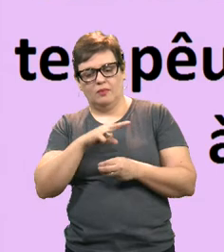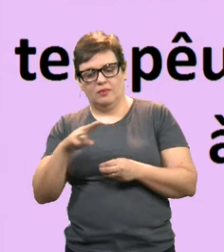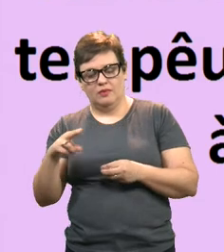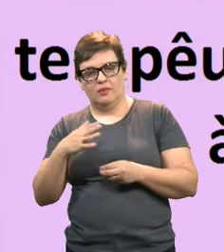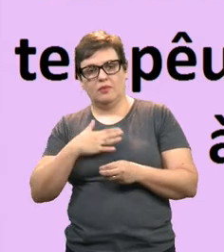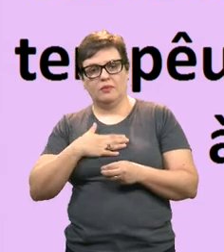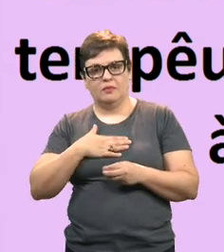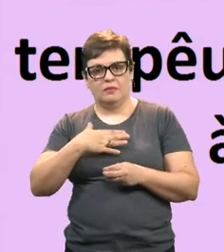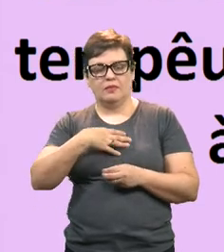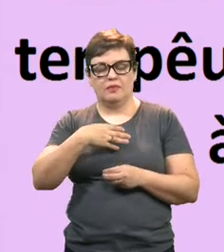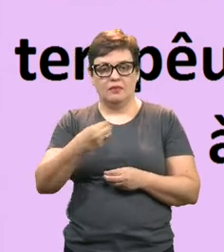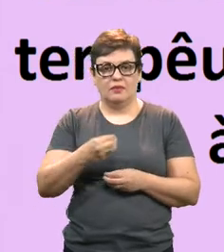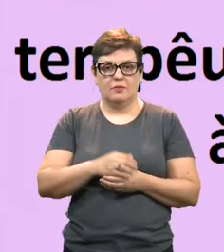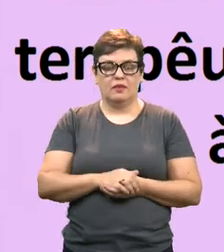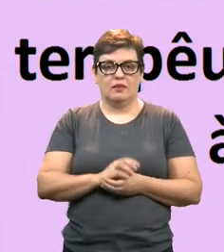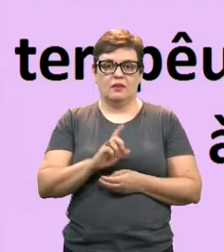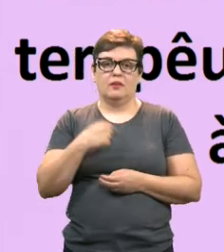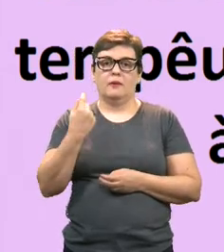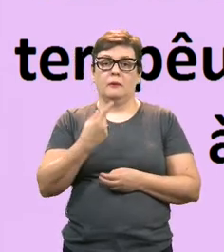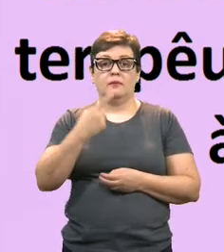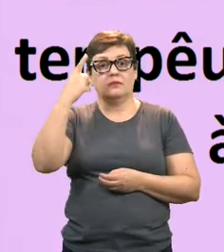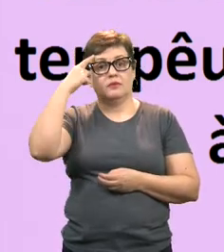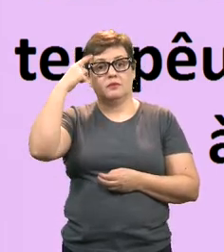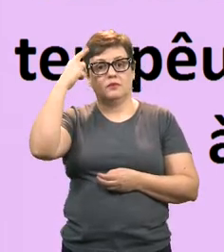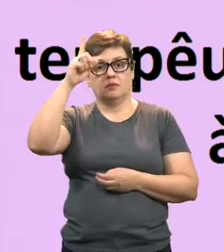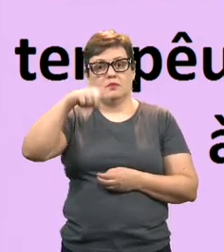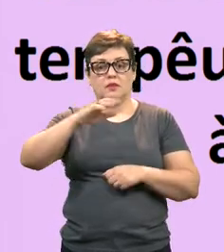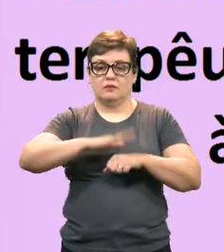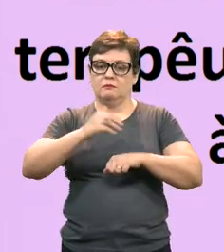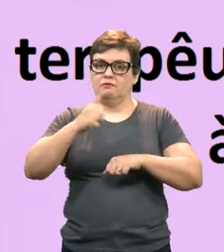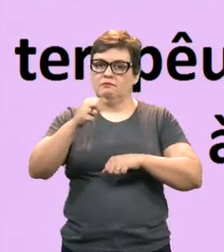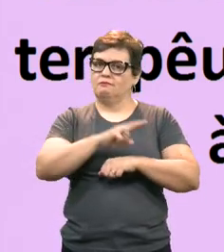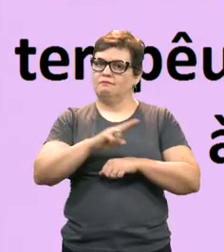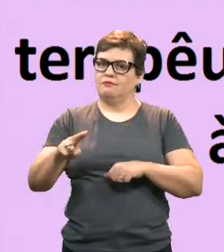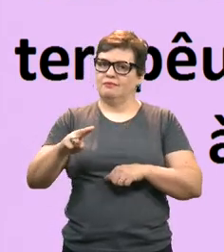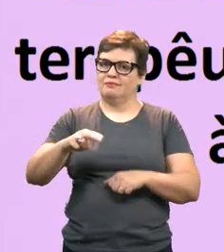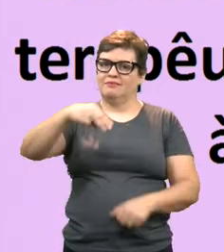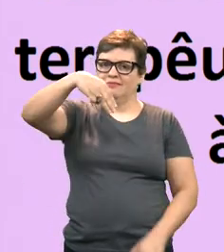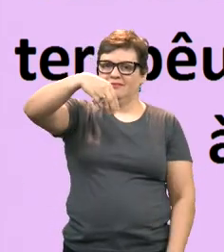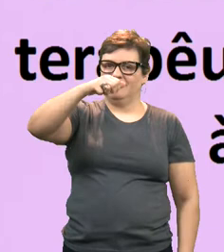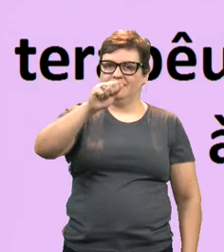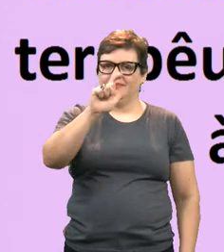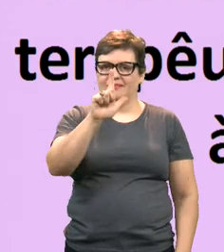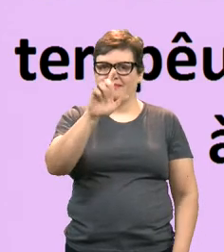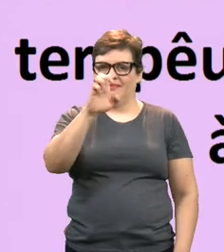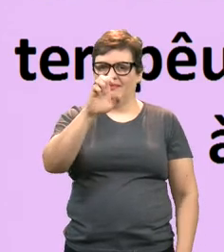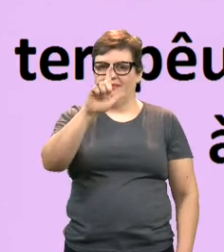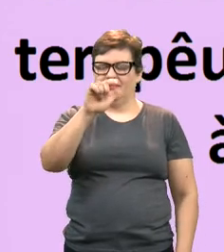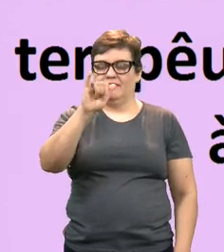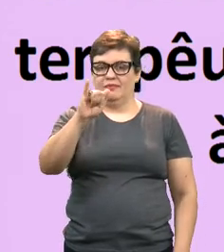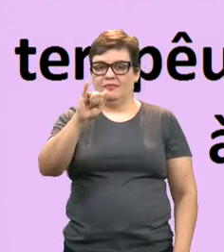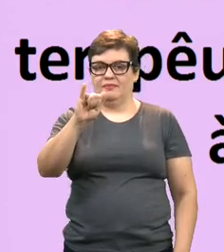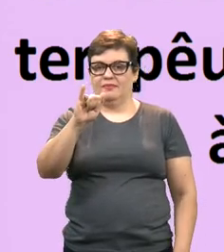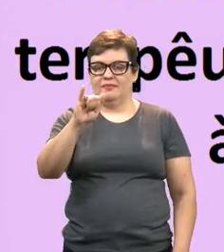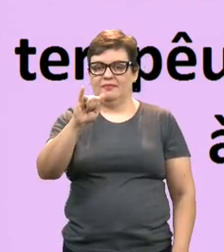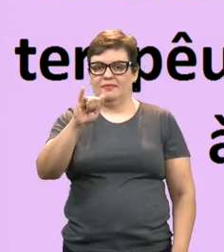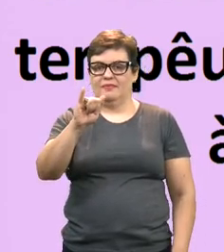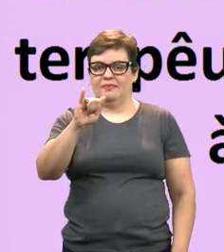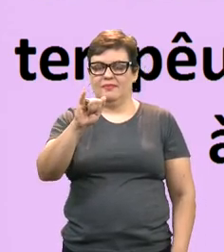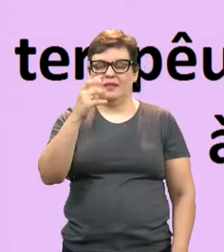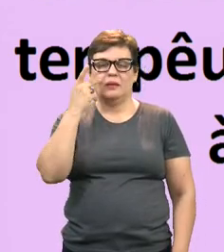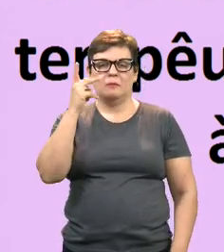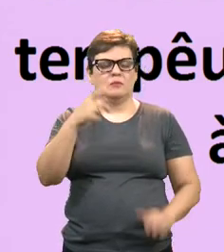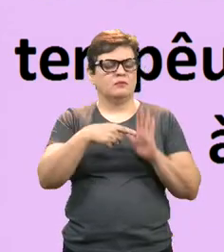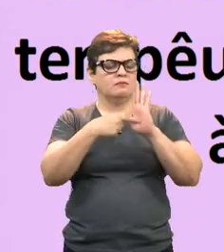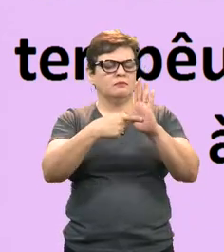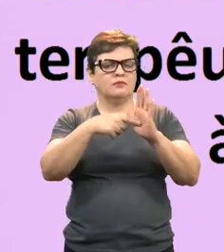gente achou que esse seria o melhor nome, porque nada melhor para ilustrar essa